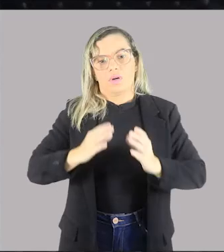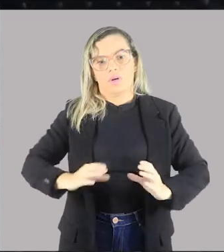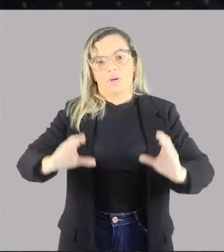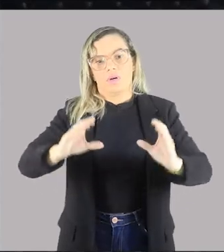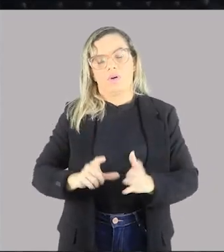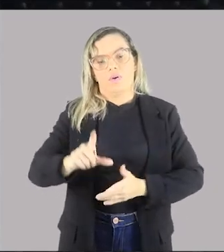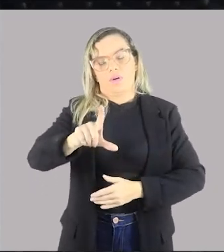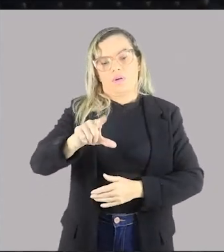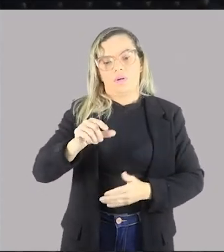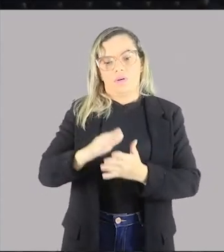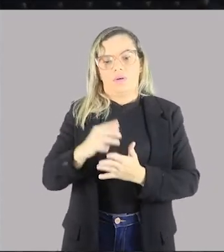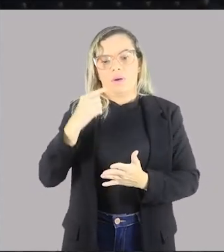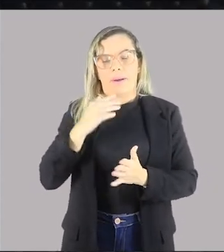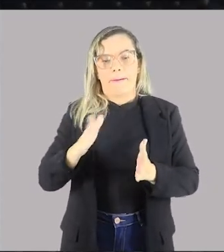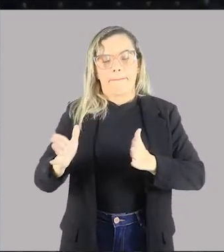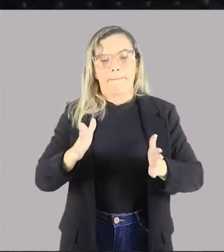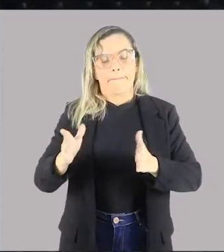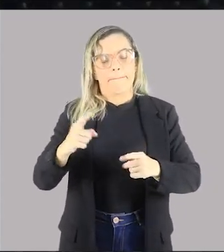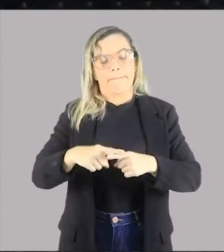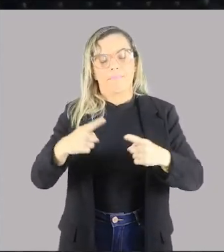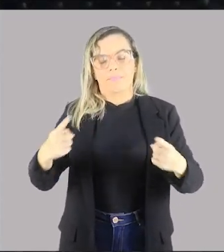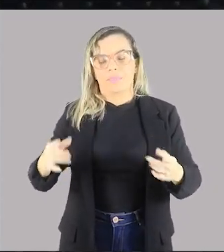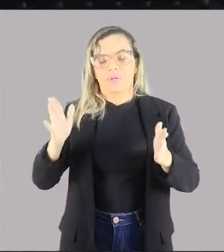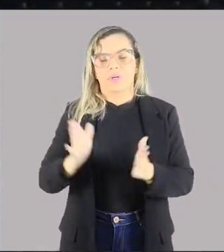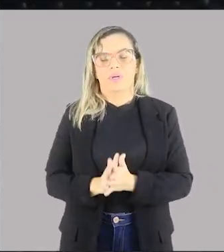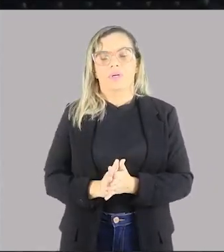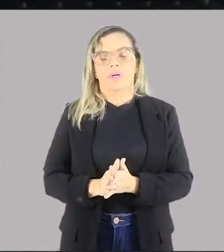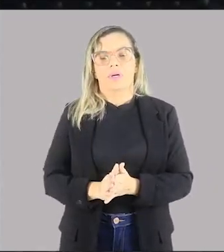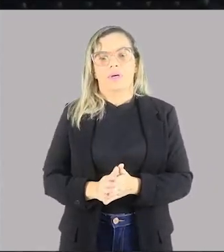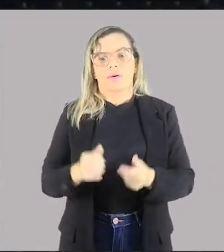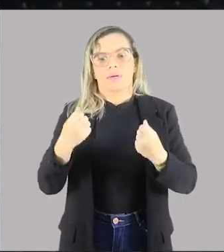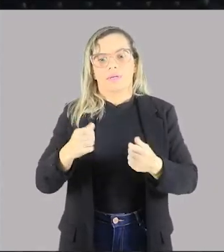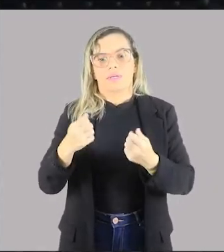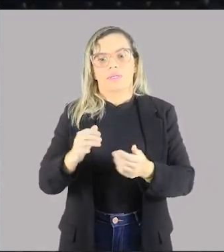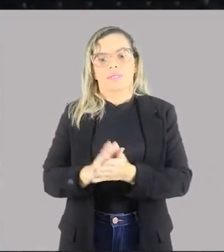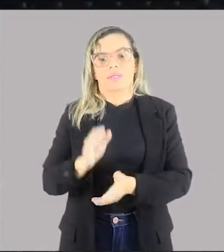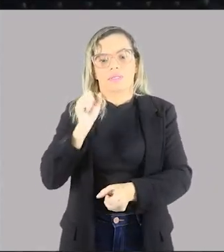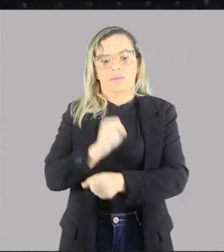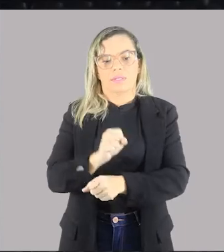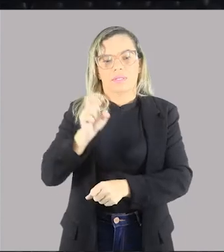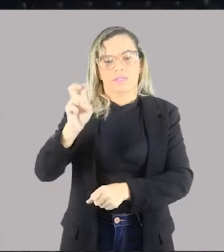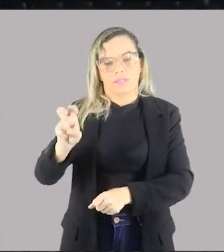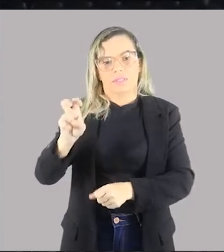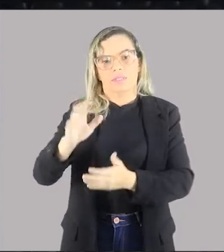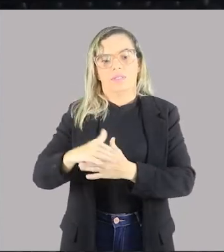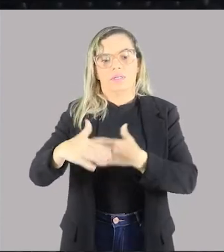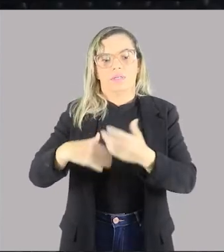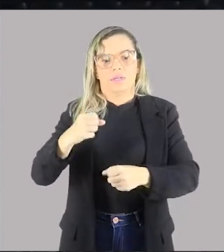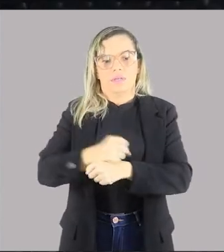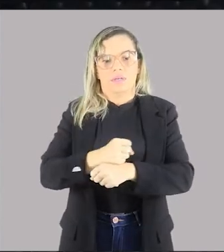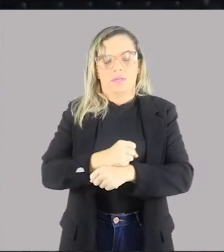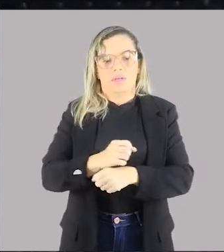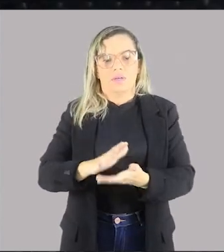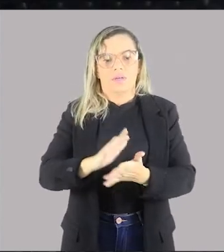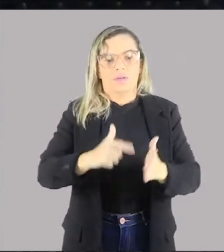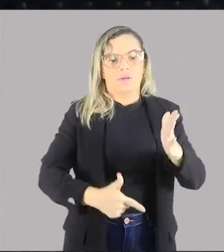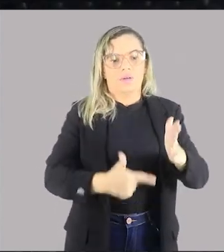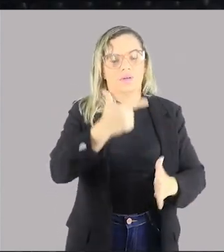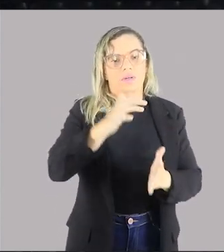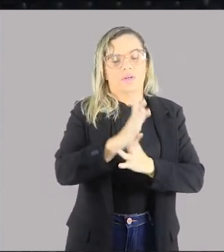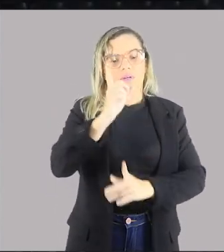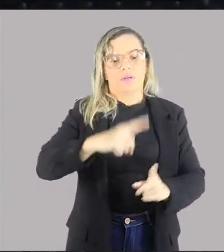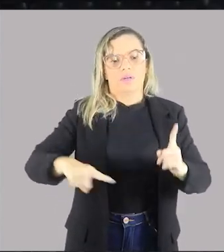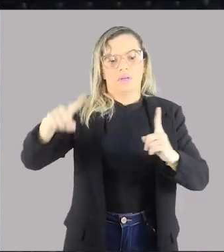ele não poderá ainda voltar a exercer aquele cargo, certo? Vamos ao segundo